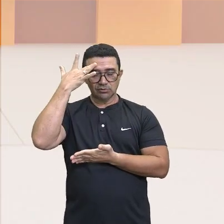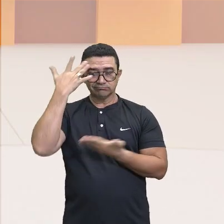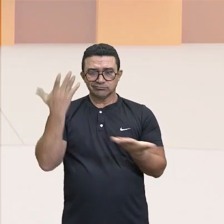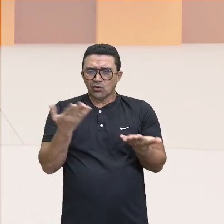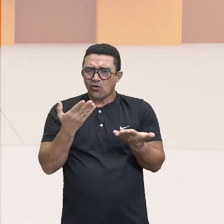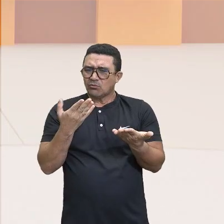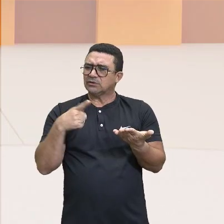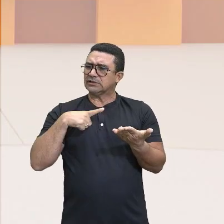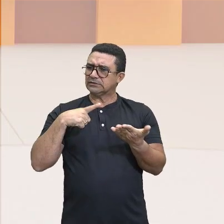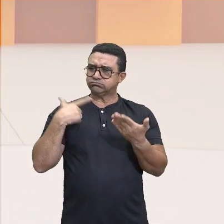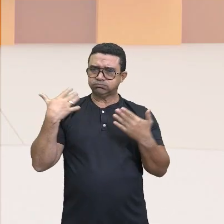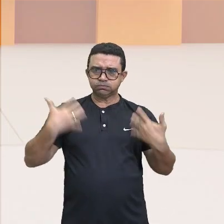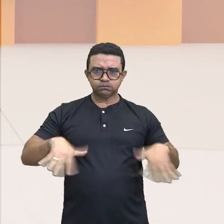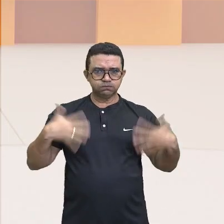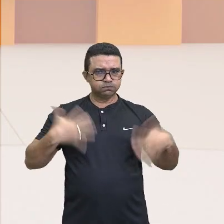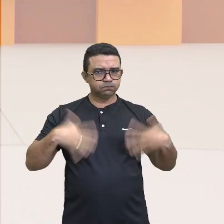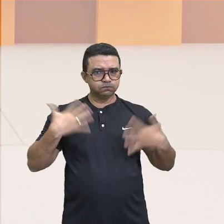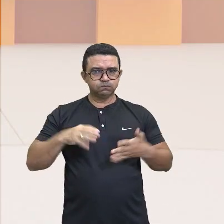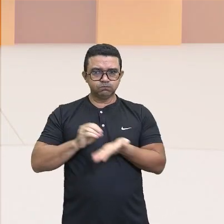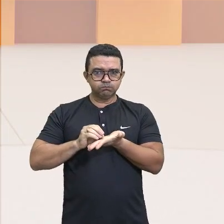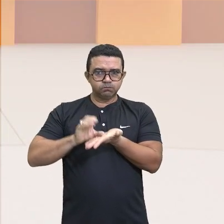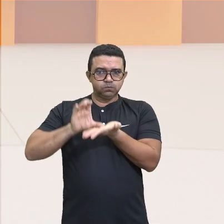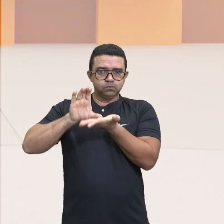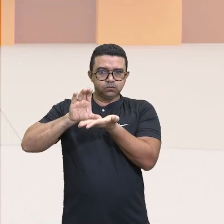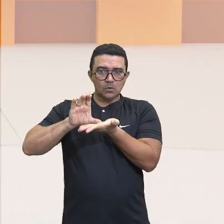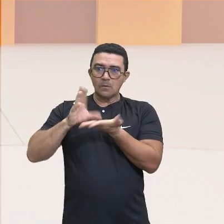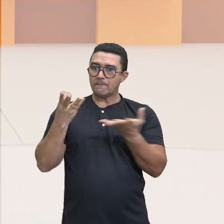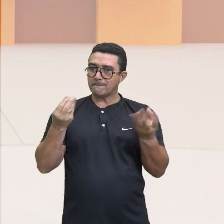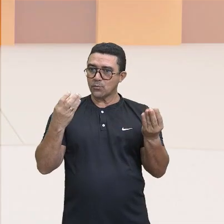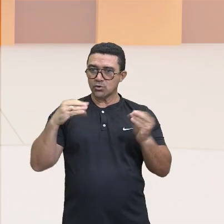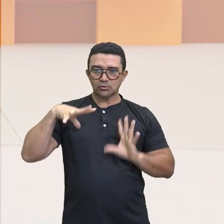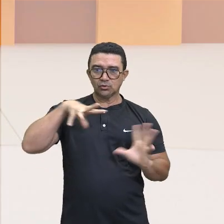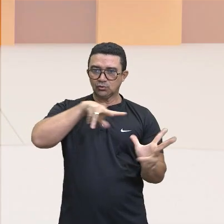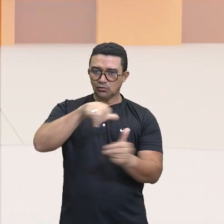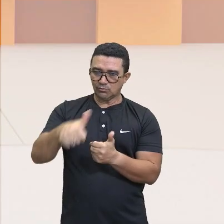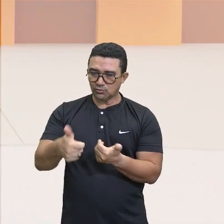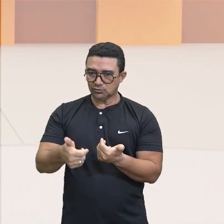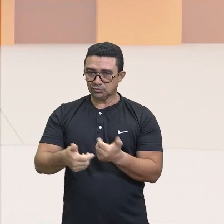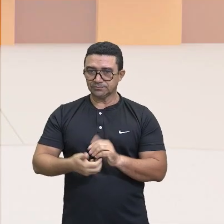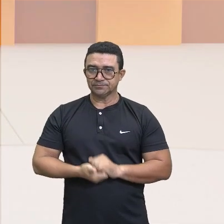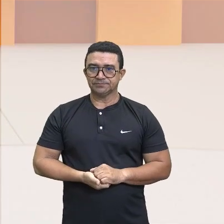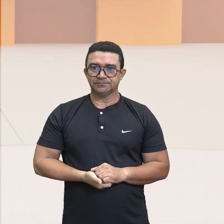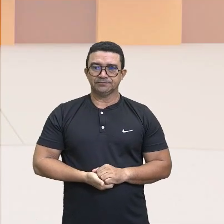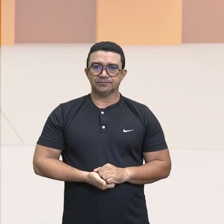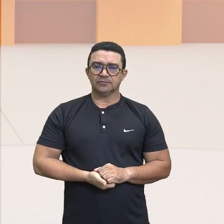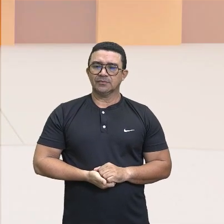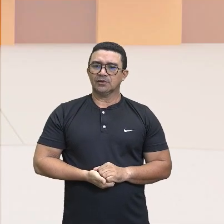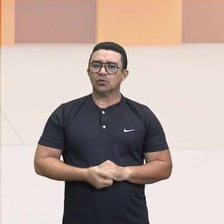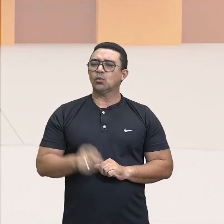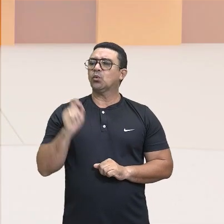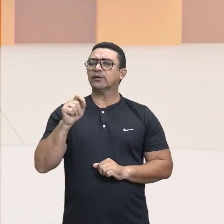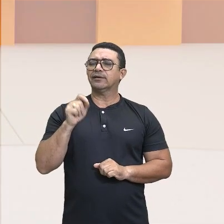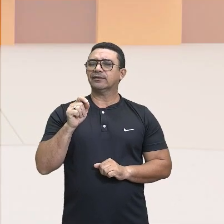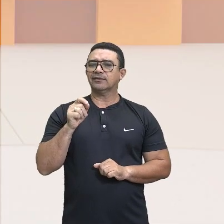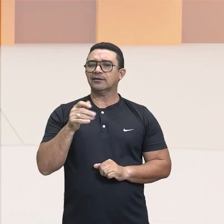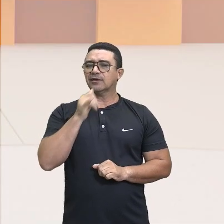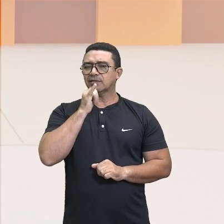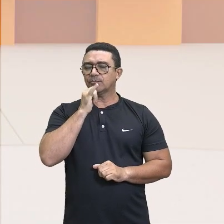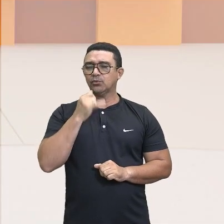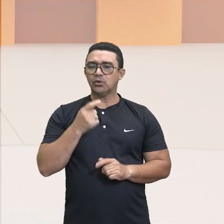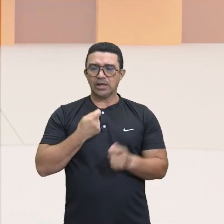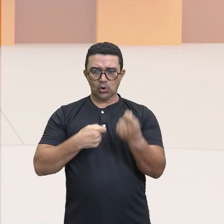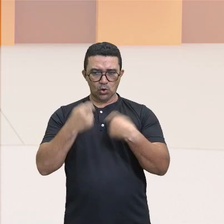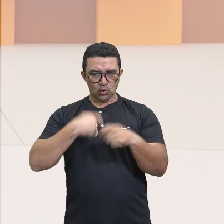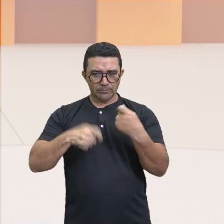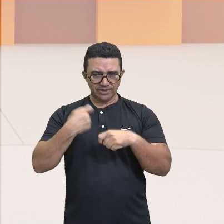sendo produzida no mundo? Olha aqui essa outra pergunta, esse outro questionamento que vai aparecer aqui na tela. O que esse crescimento da economia do